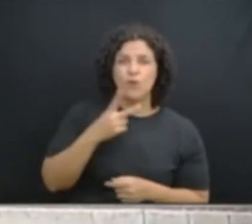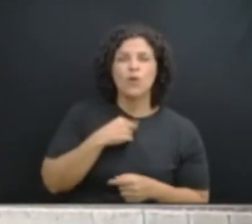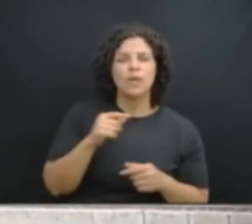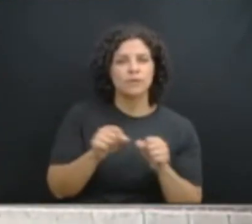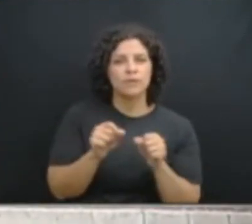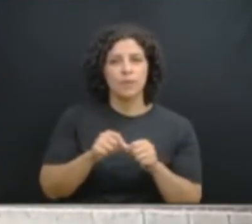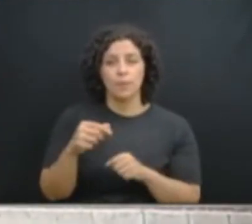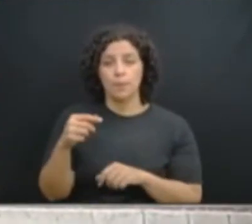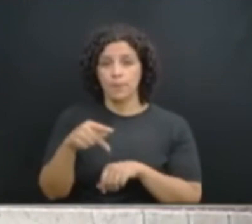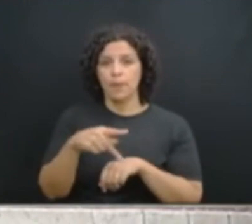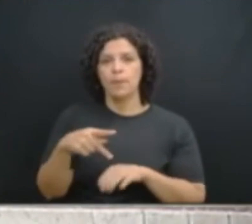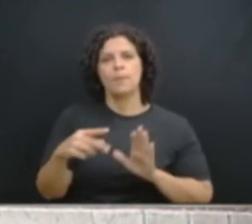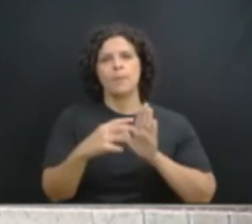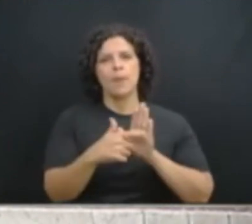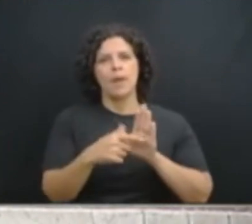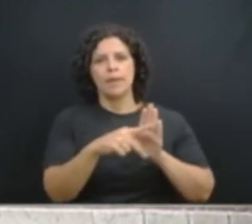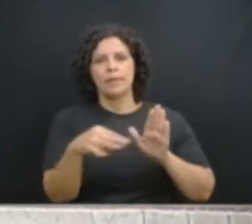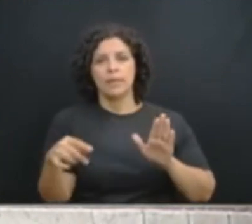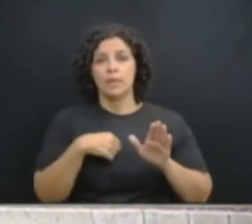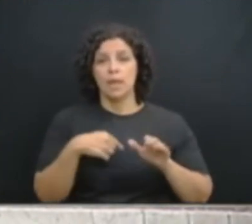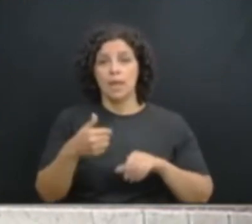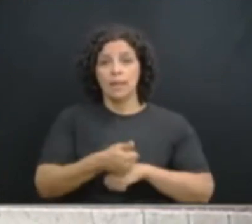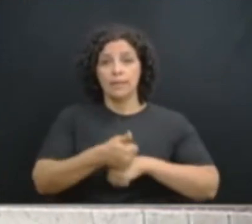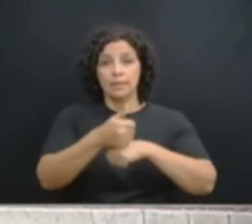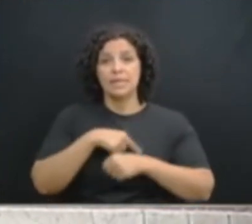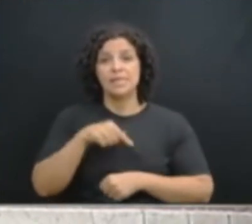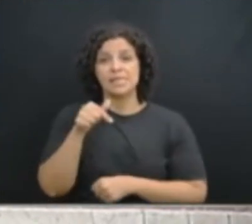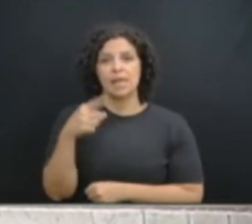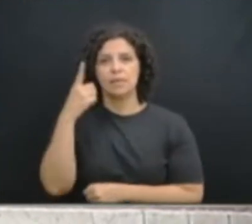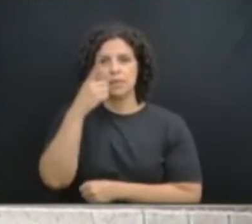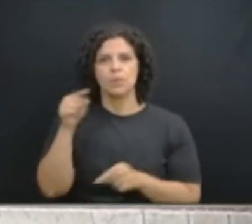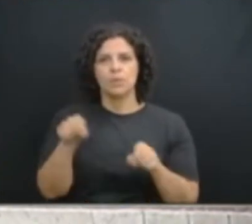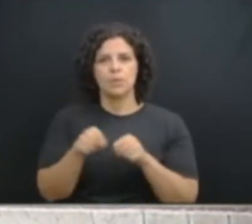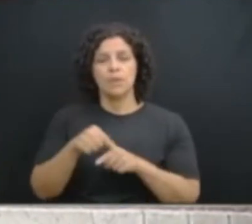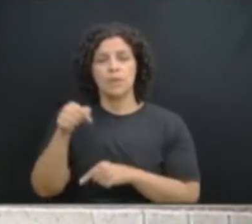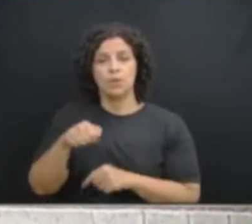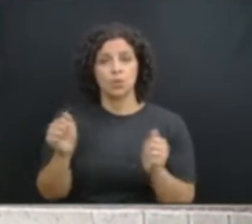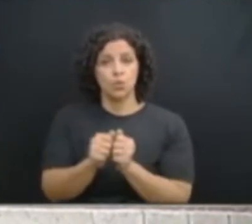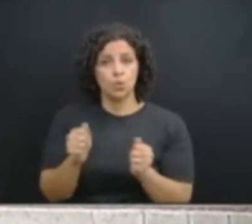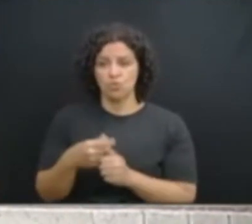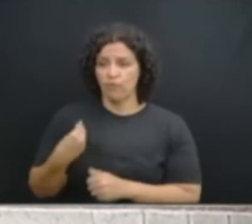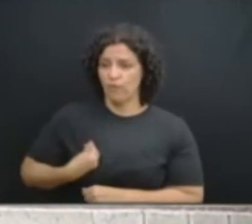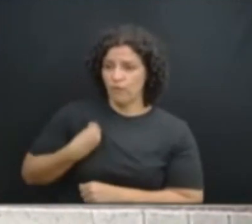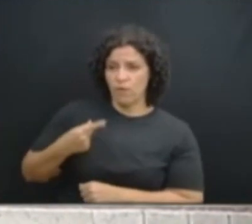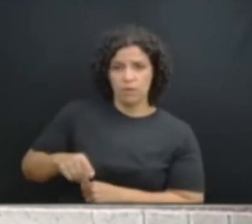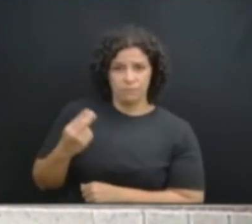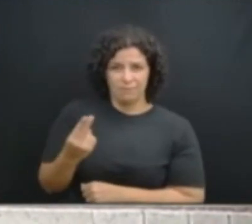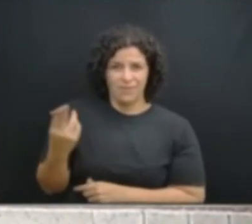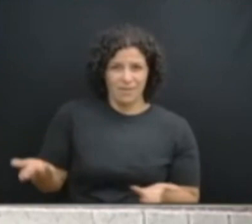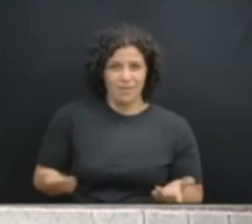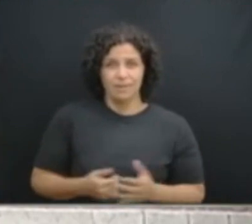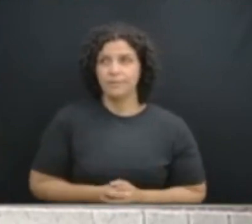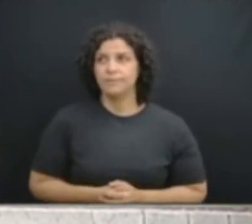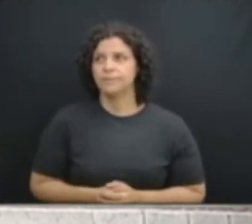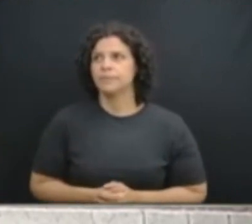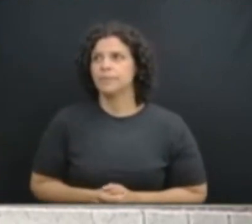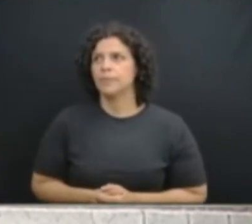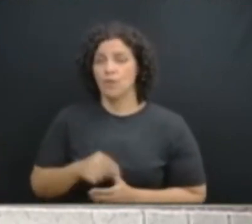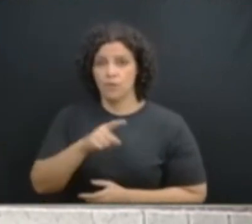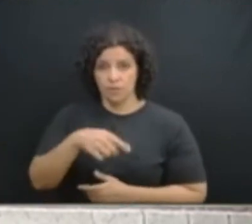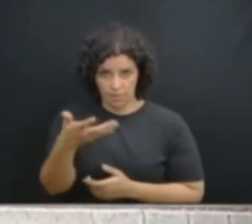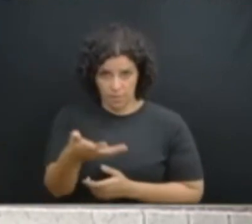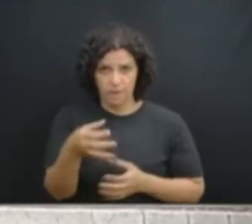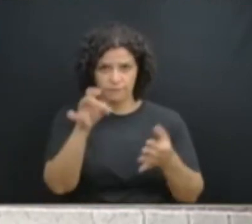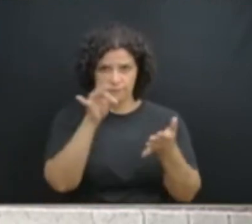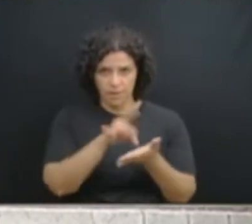do PT, que é o partido que governa aqui, que tem 7 deputados e deputadas estão aqui, não estaria aqui falando isso. Se vocês querem,